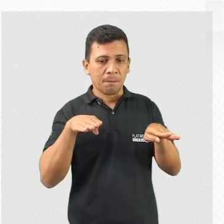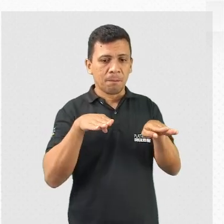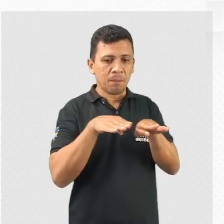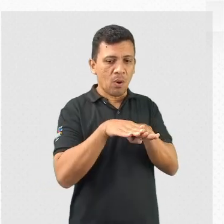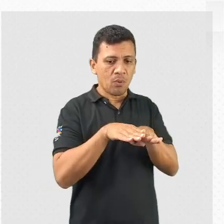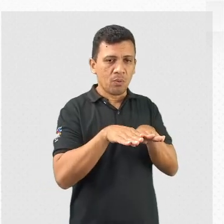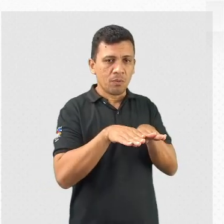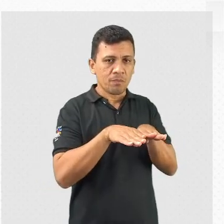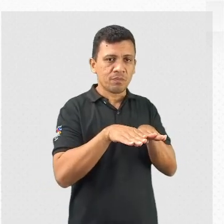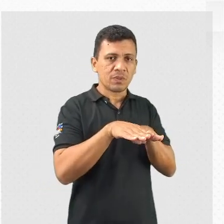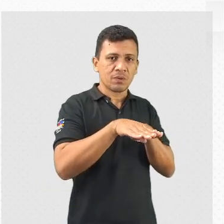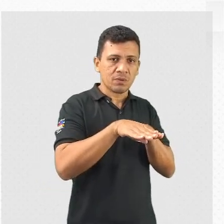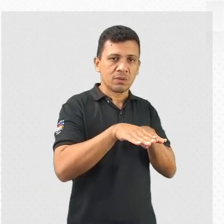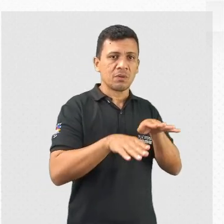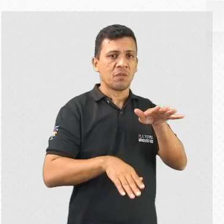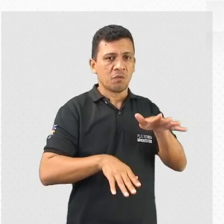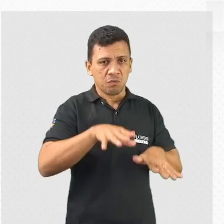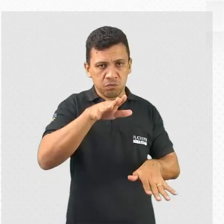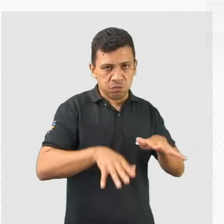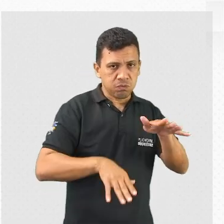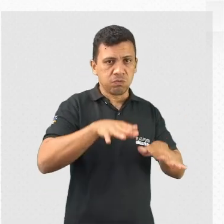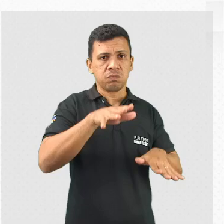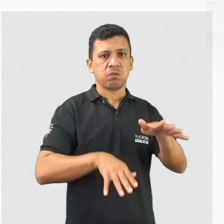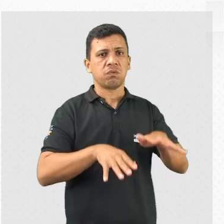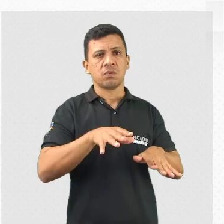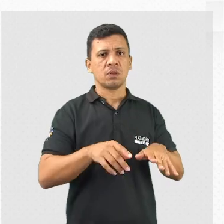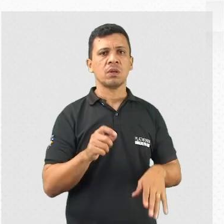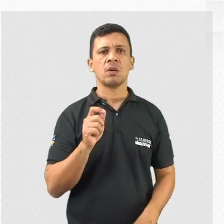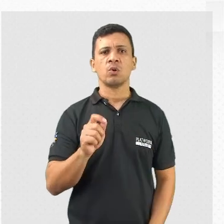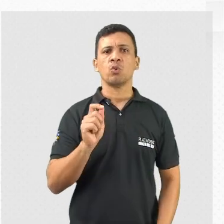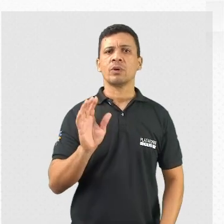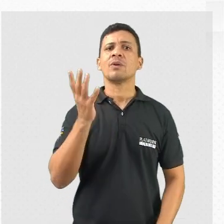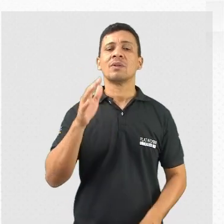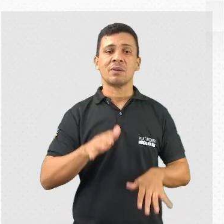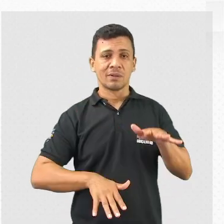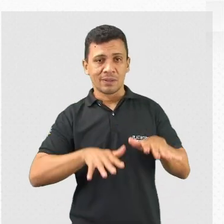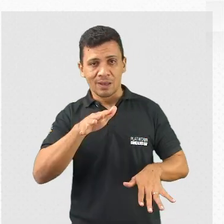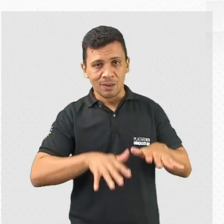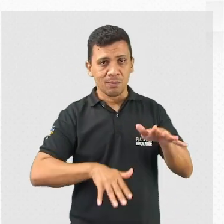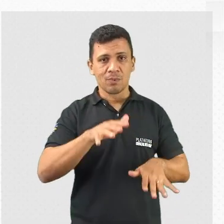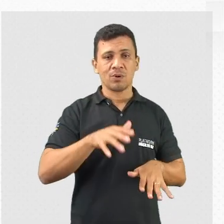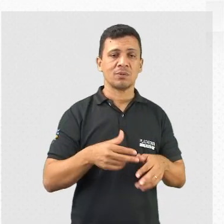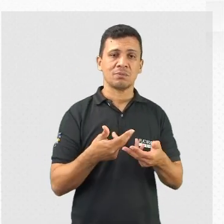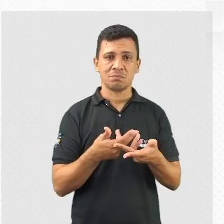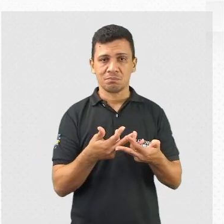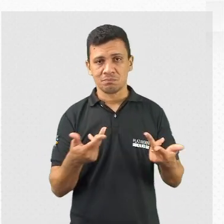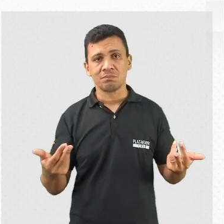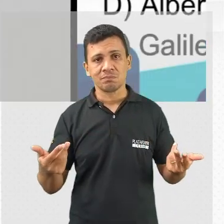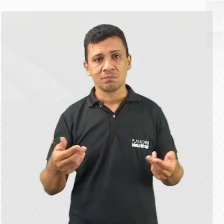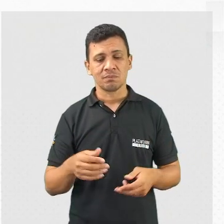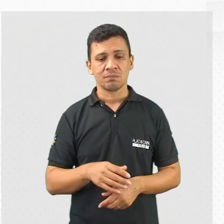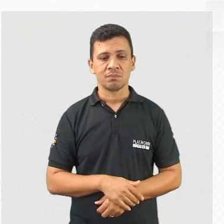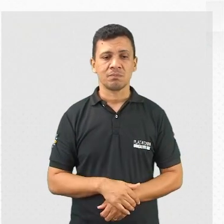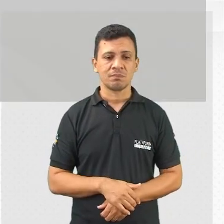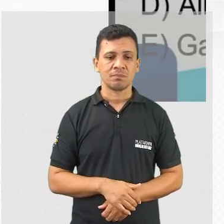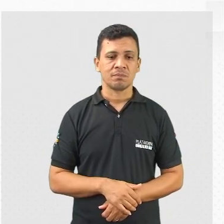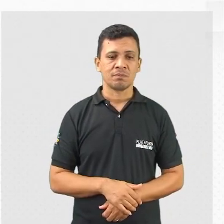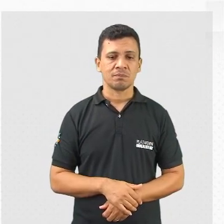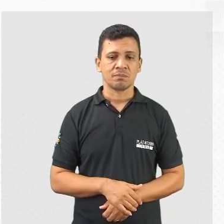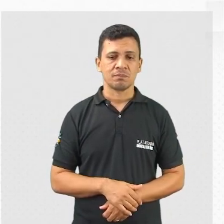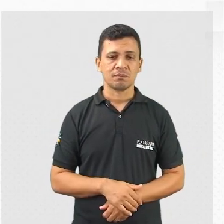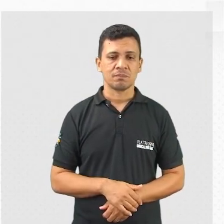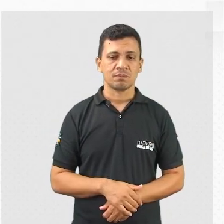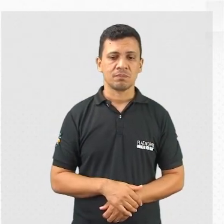Há vibrações. E o resultado disso? Terremotos, abalos sísmicos, tá certo? Vou ver se eu botei aqui, mas não